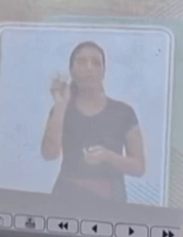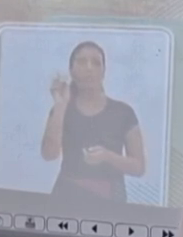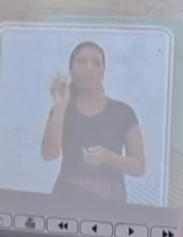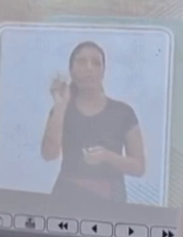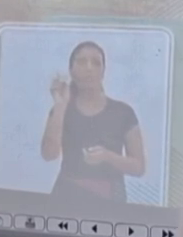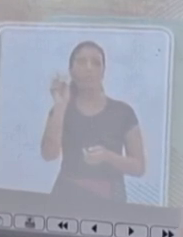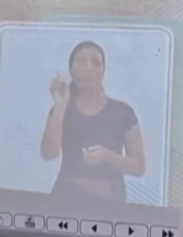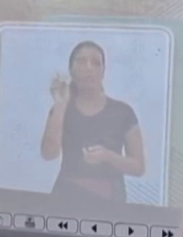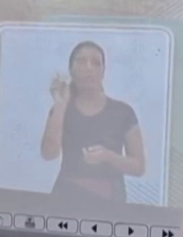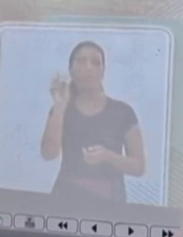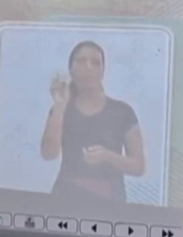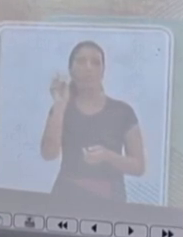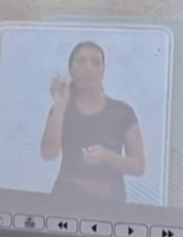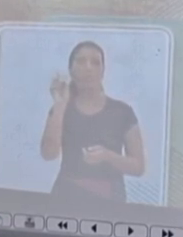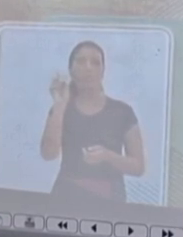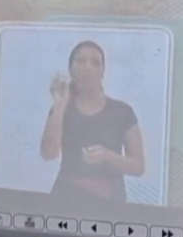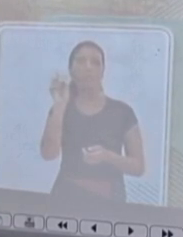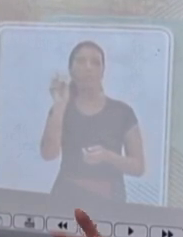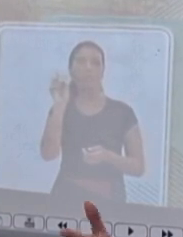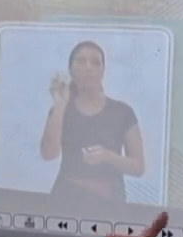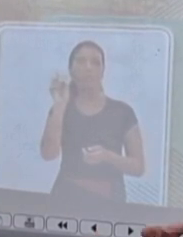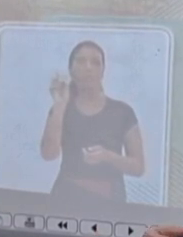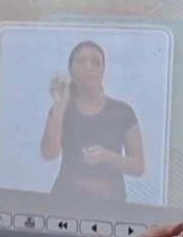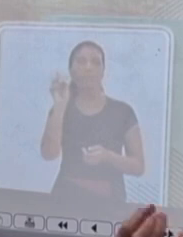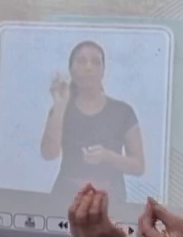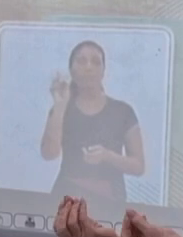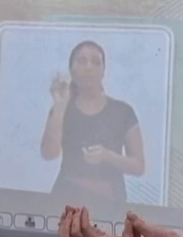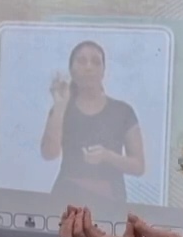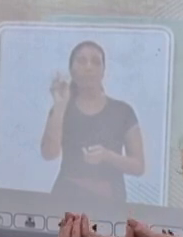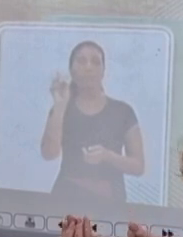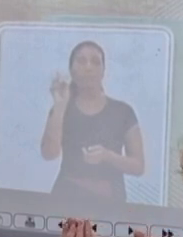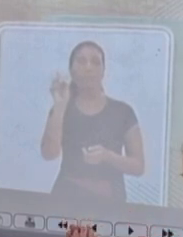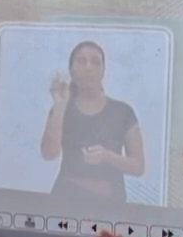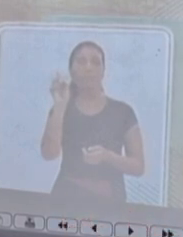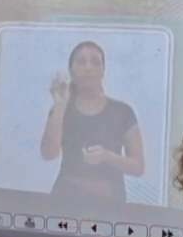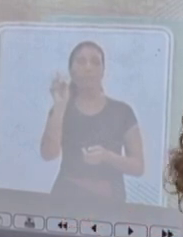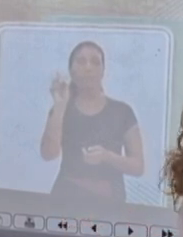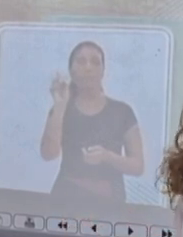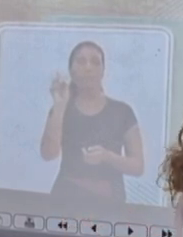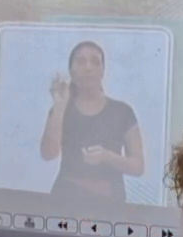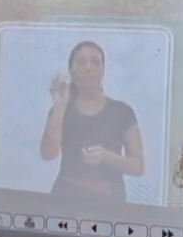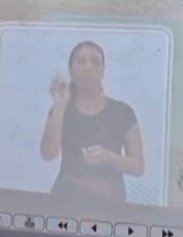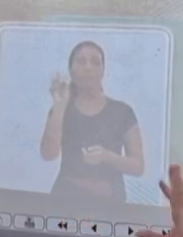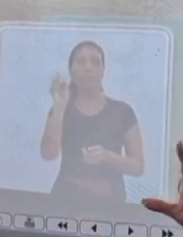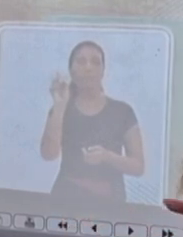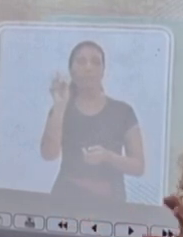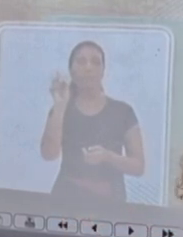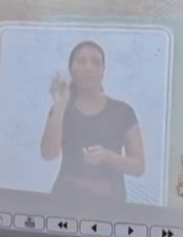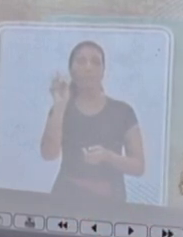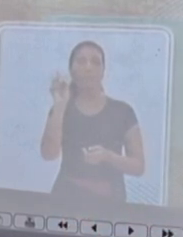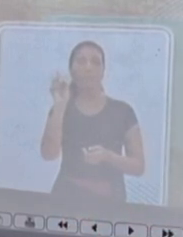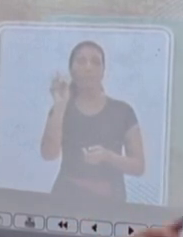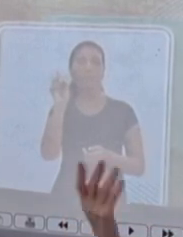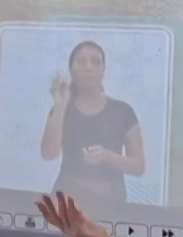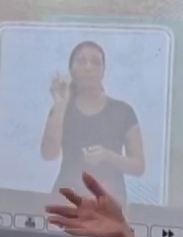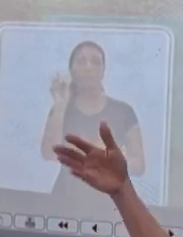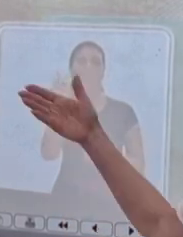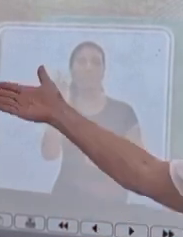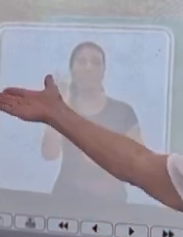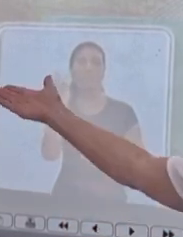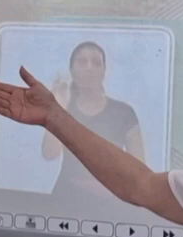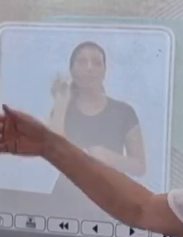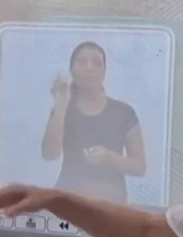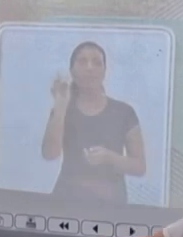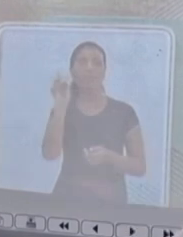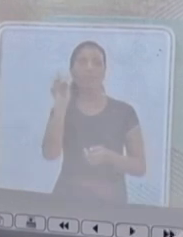eu não acho bom pra ninguém, nem pra mim, nem pra... Porque é uma coisa de segregação, né? E falei, não. Aí eu montei uma companhia